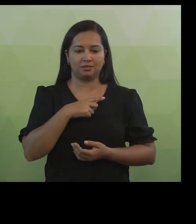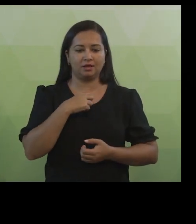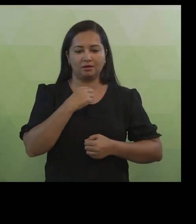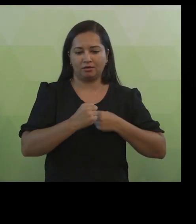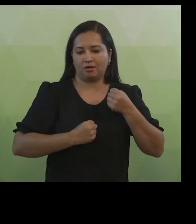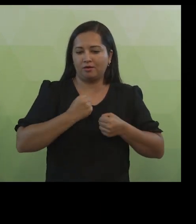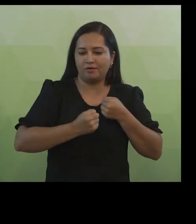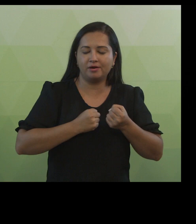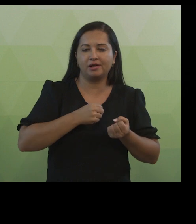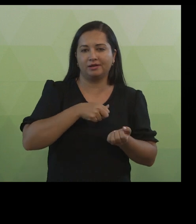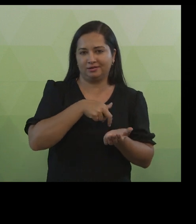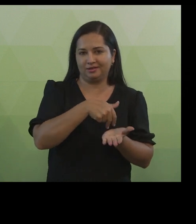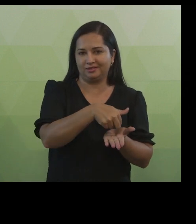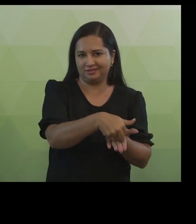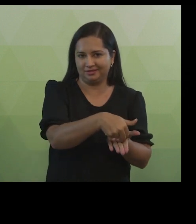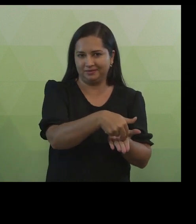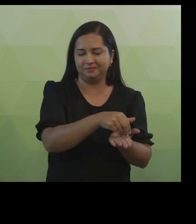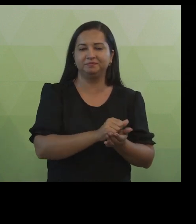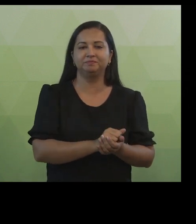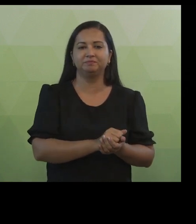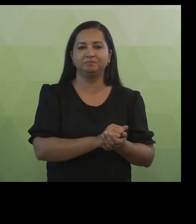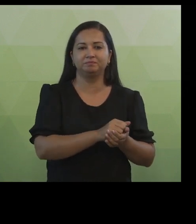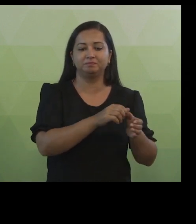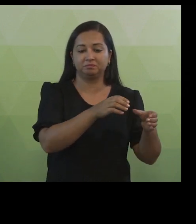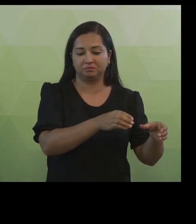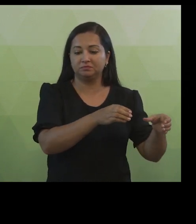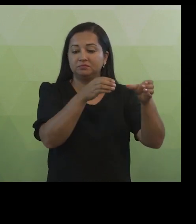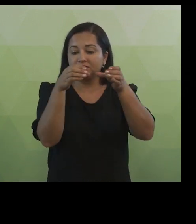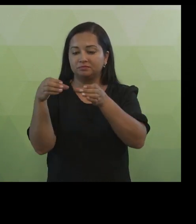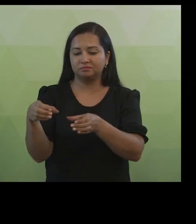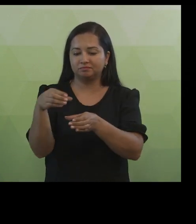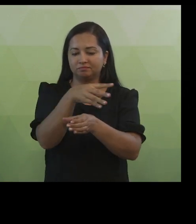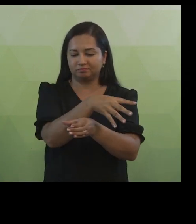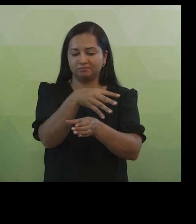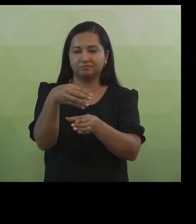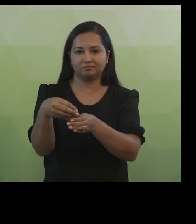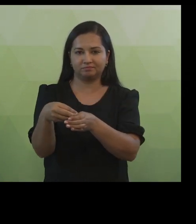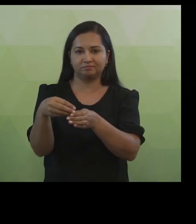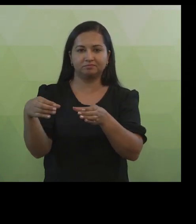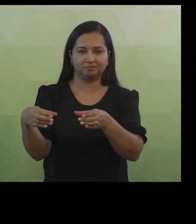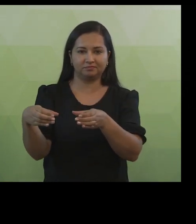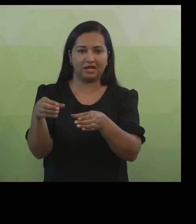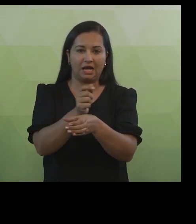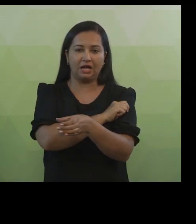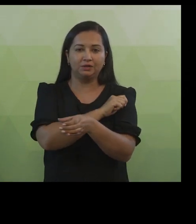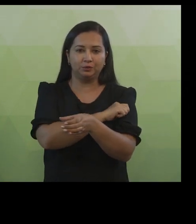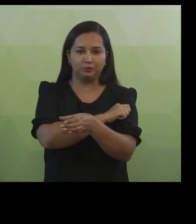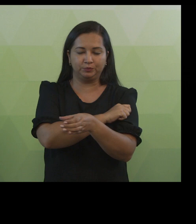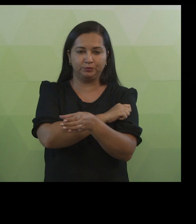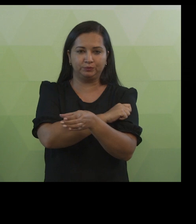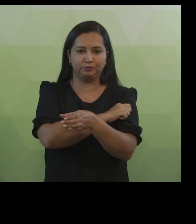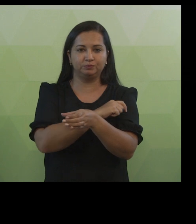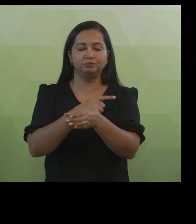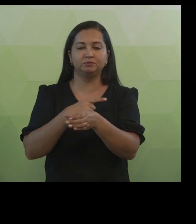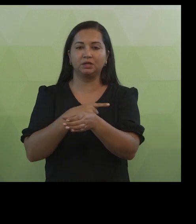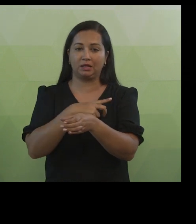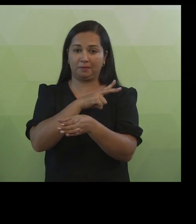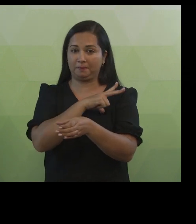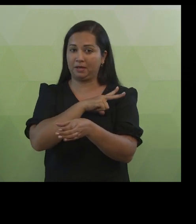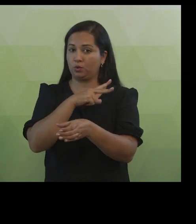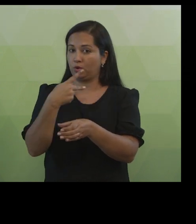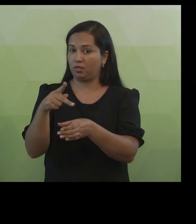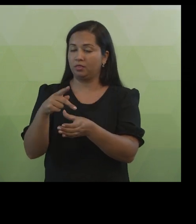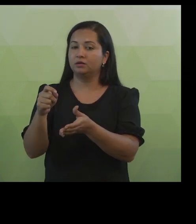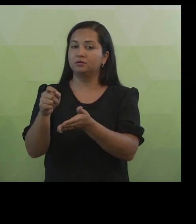e o aluno, que é uma subclasse ou classe derivada de pessoa, que tem o atributo